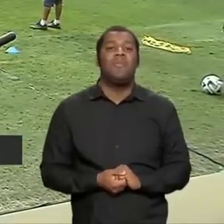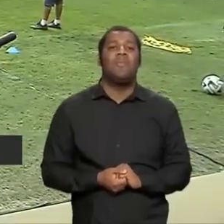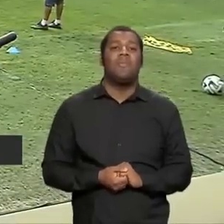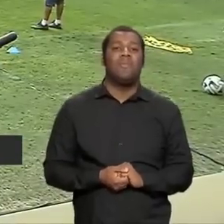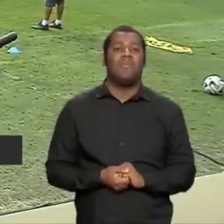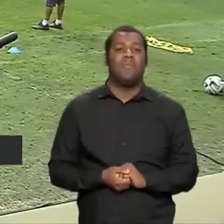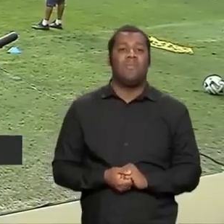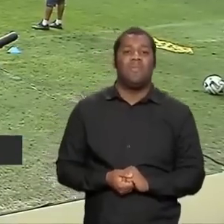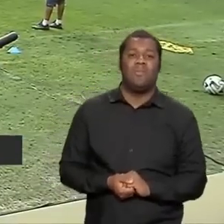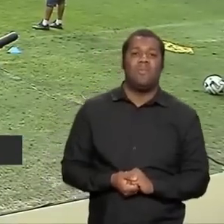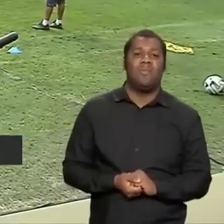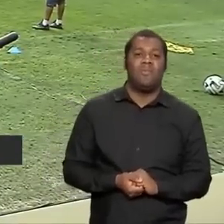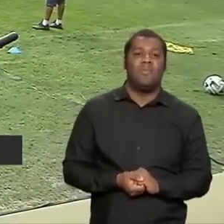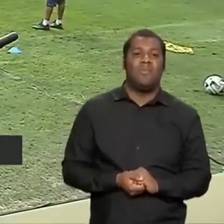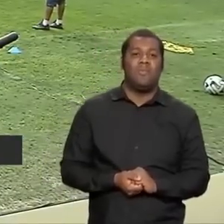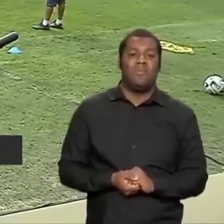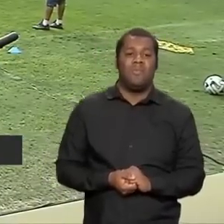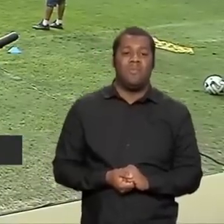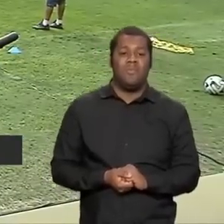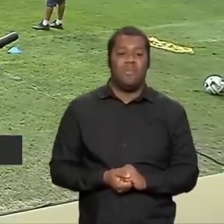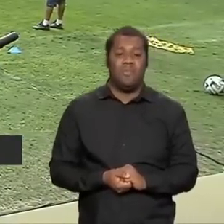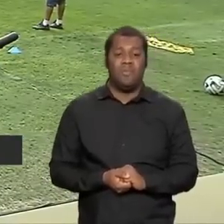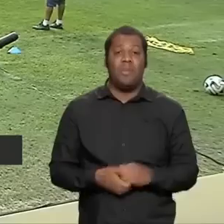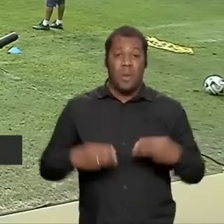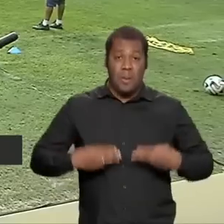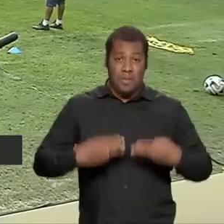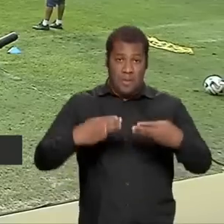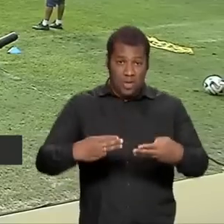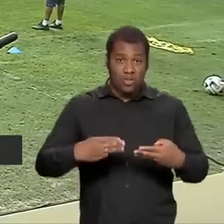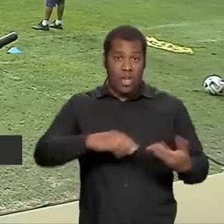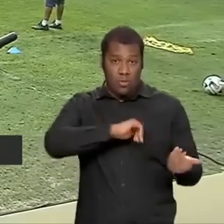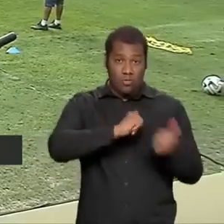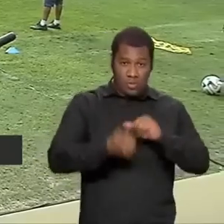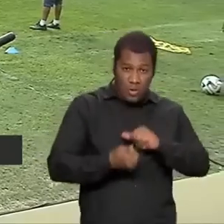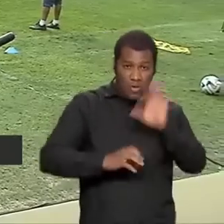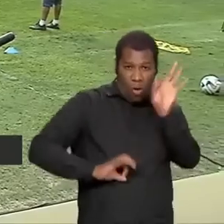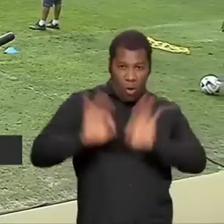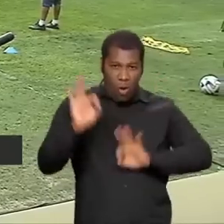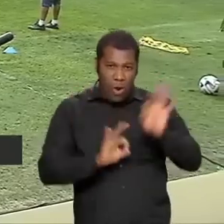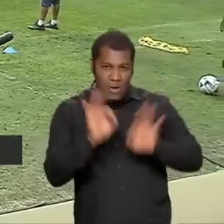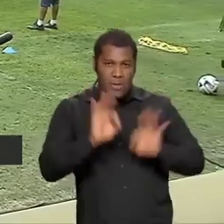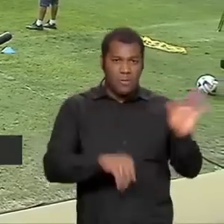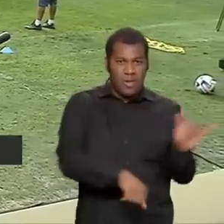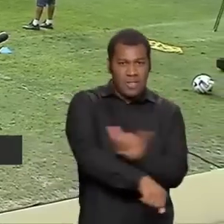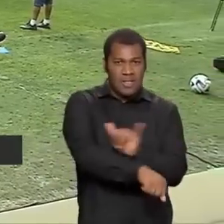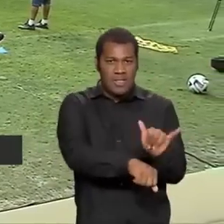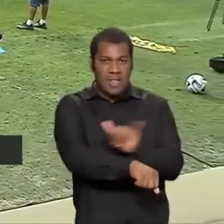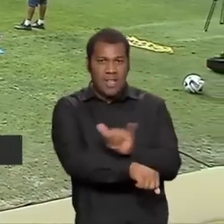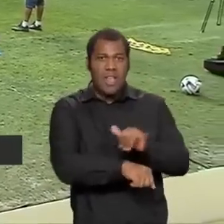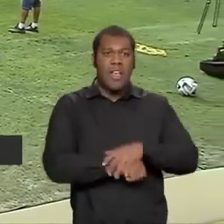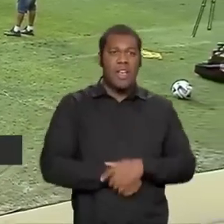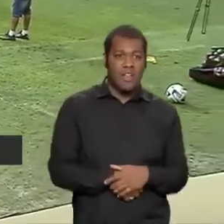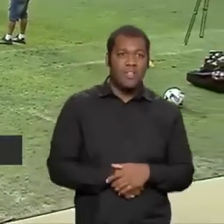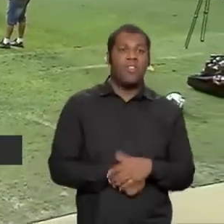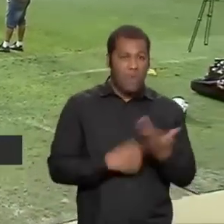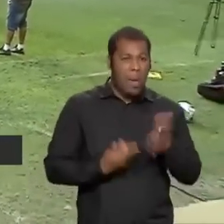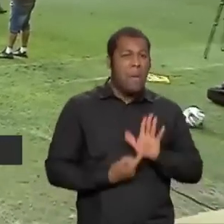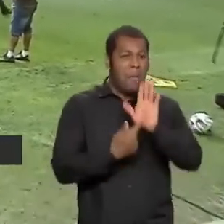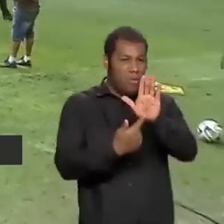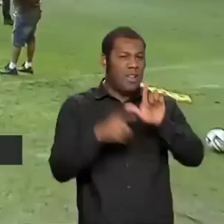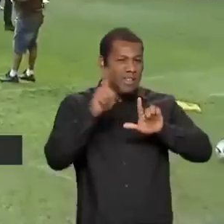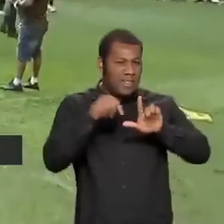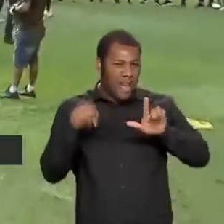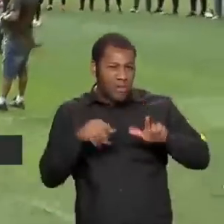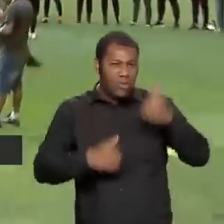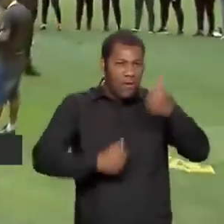sempre foi. Não, ministra, sai da frente delas. O Ministério do Esporte está elaborando um diagnóstico da situação atual do futebol feminino